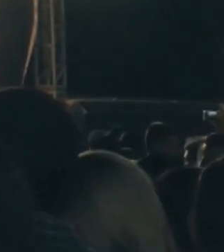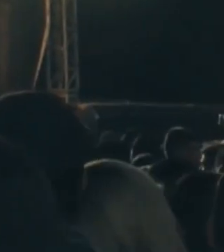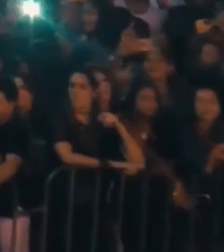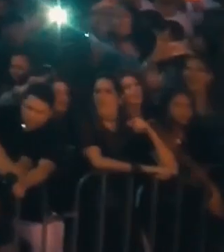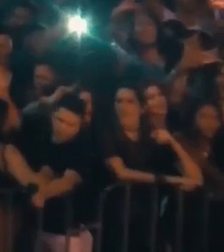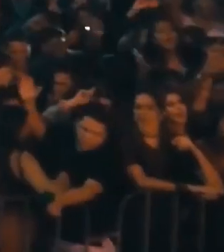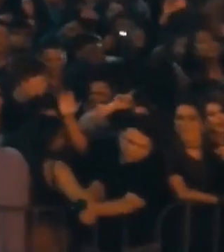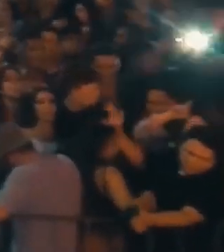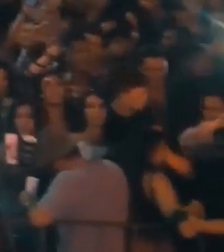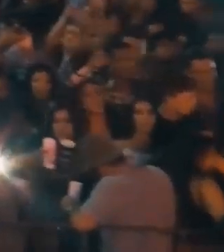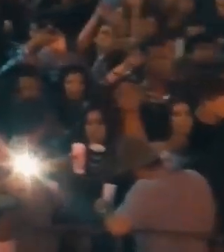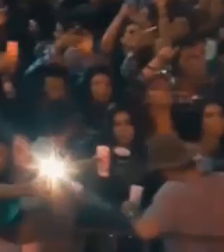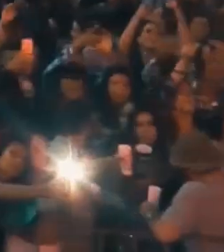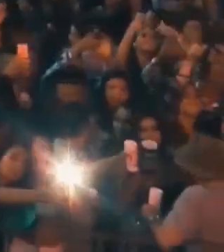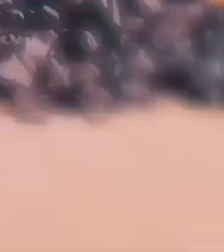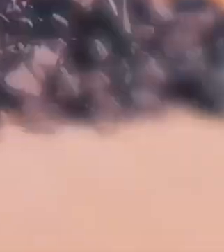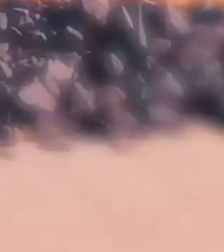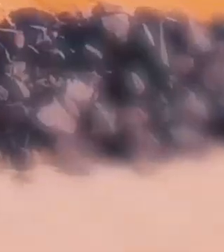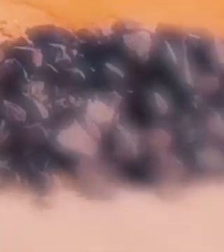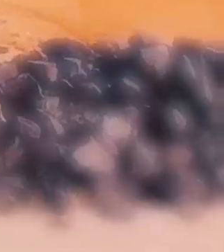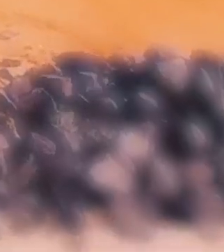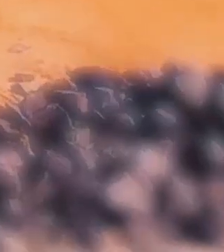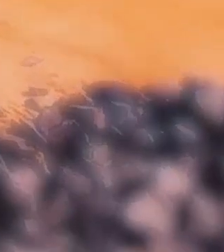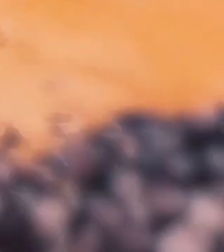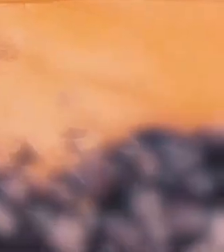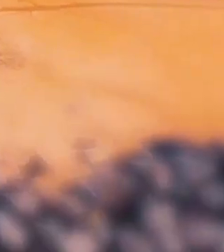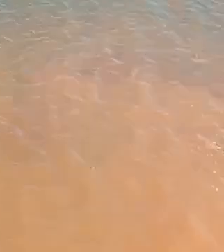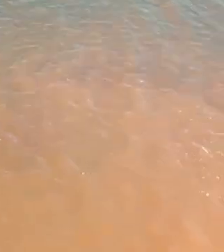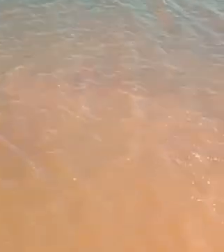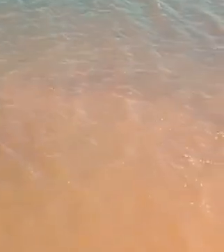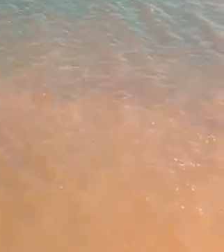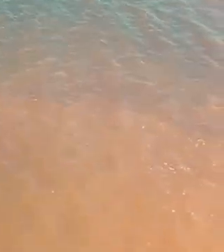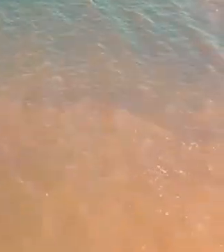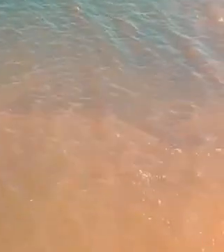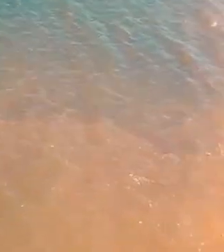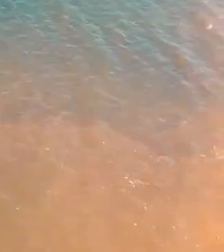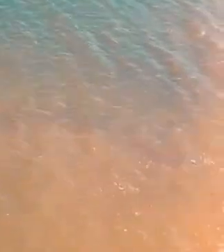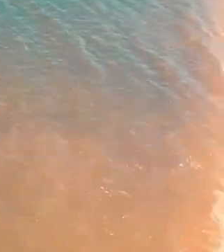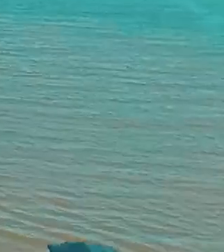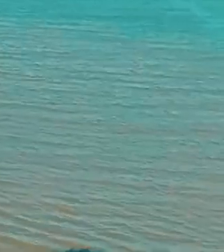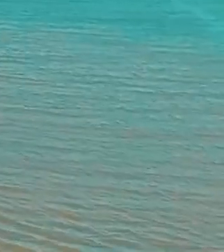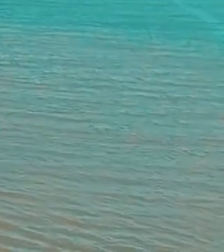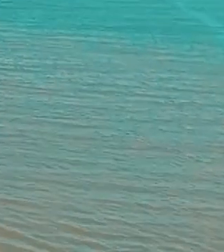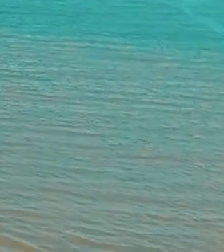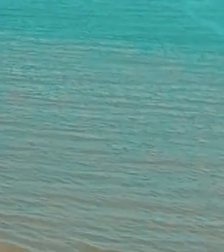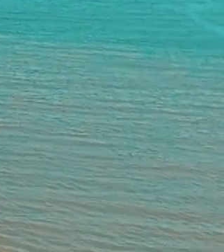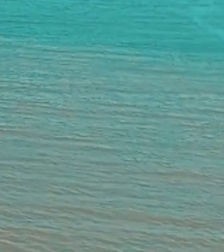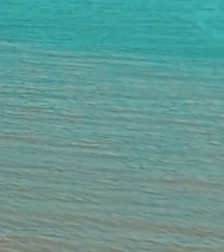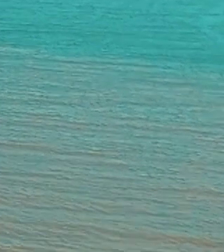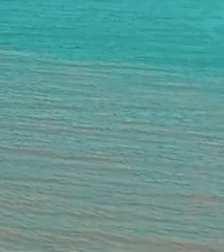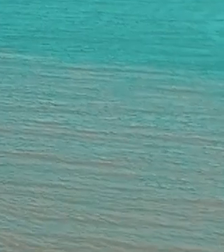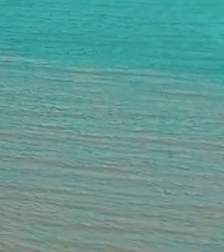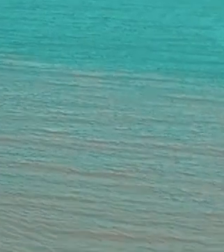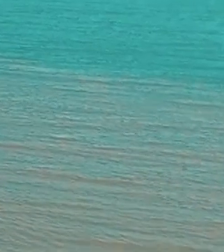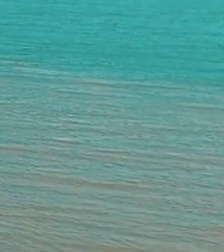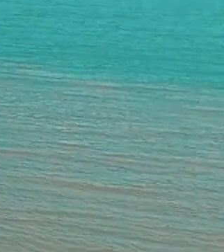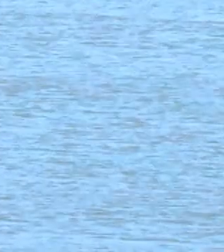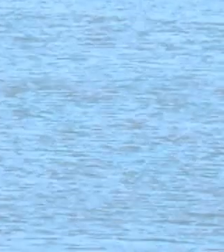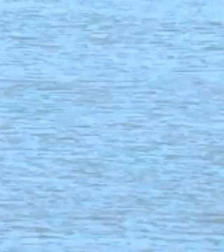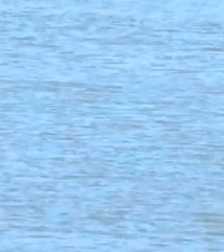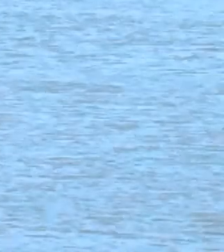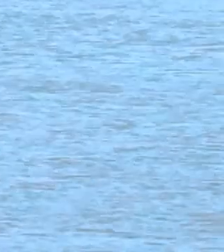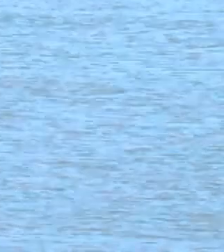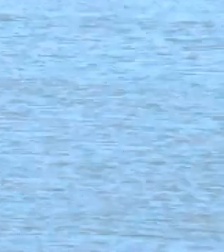atraem visitantes de todo o Brasil. Beneficiado pela Lei de Zoneamento Costeiro, que garante a chegada de novas